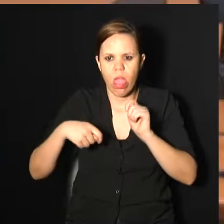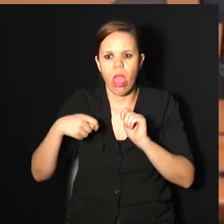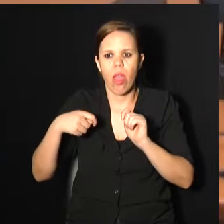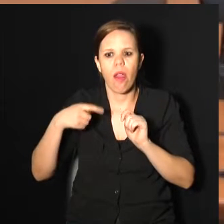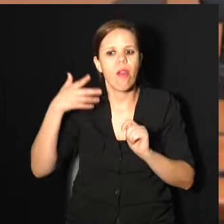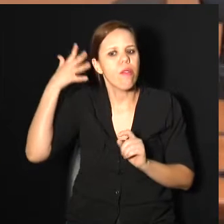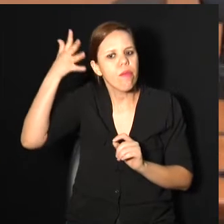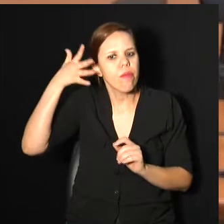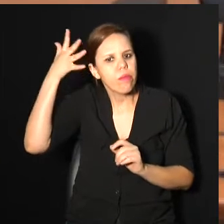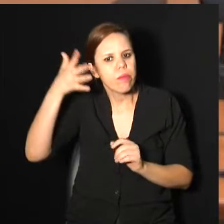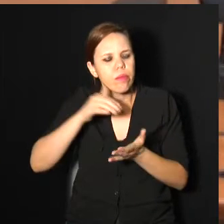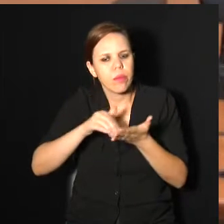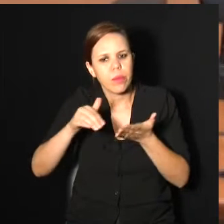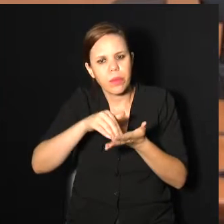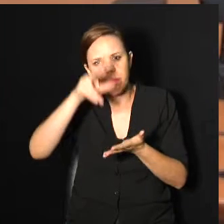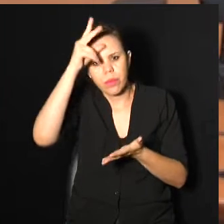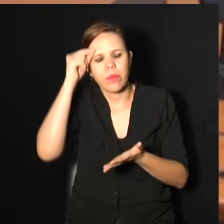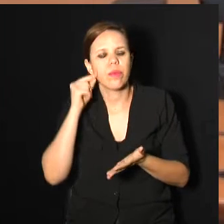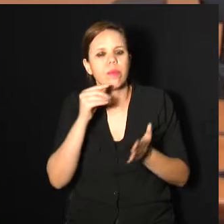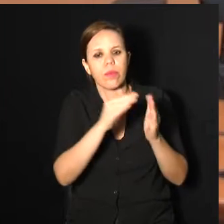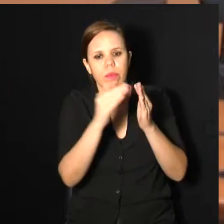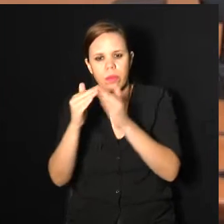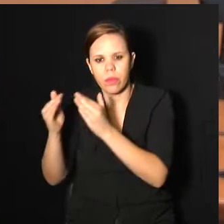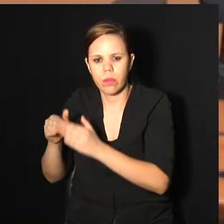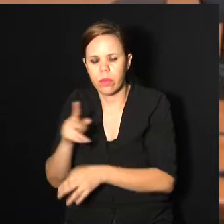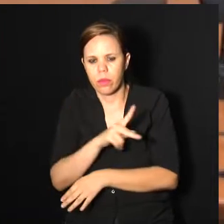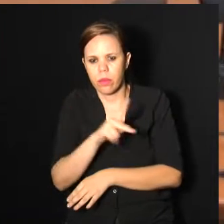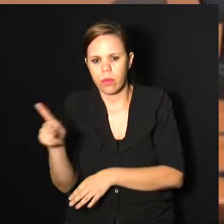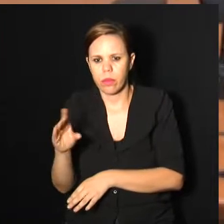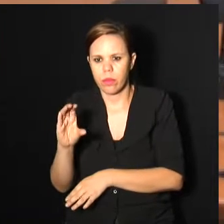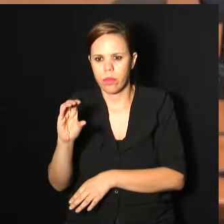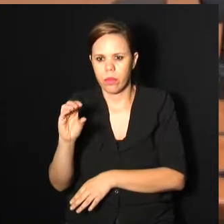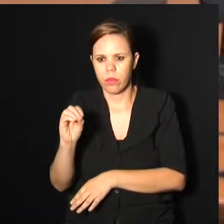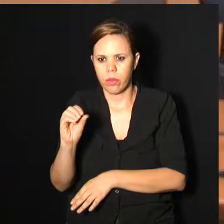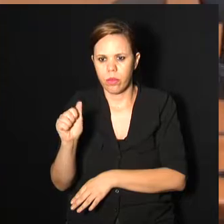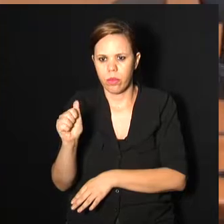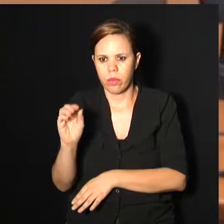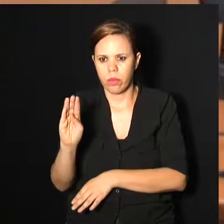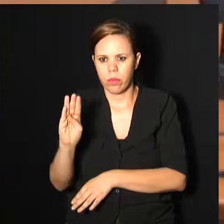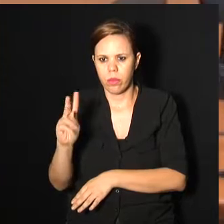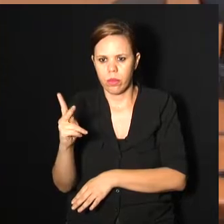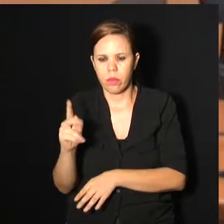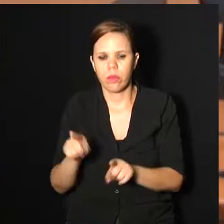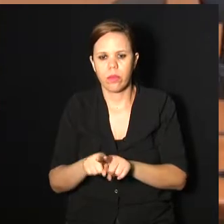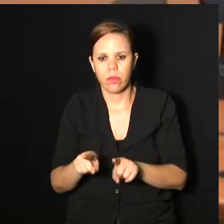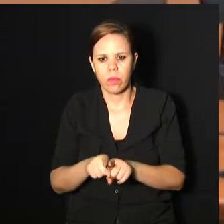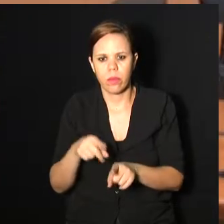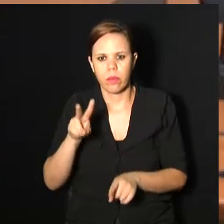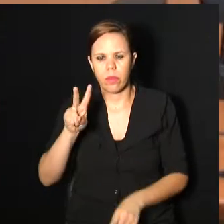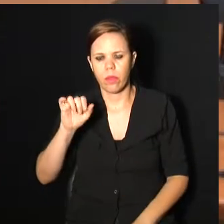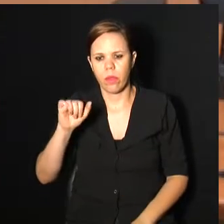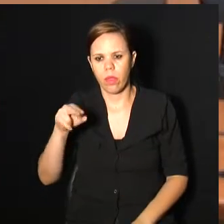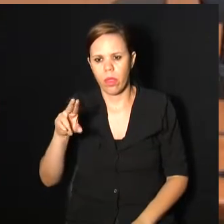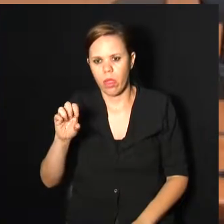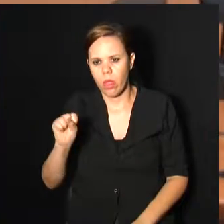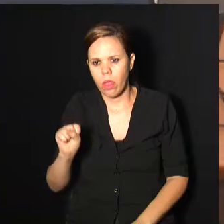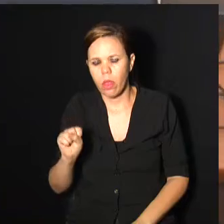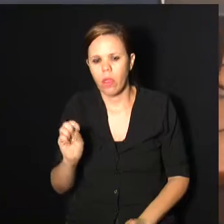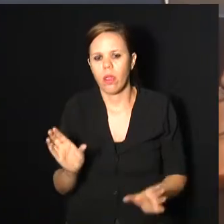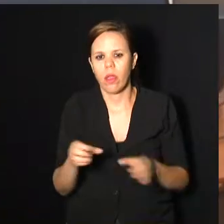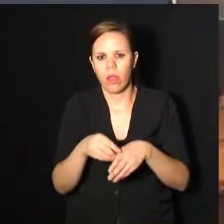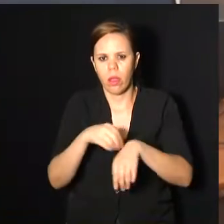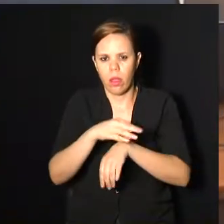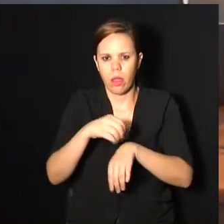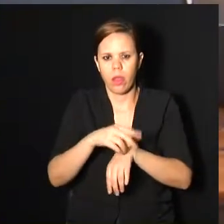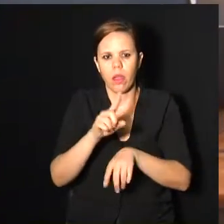que o secretário municipal de Habitação e presidente da Coab, Vinícius Issa Lima Riveretti, trouxe para a comissão.